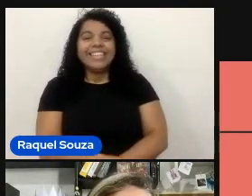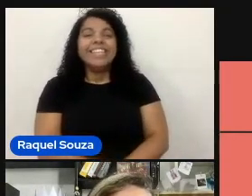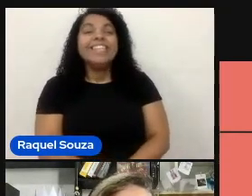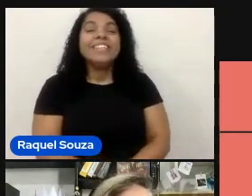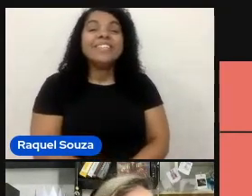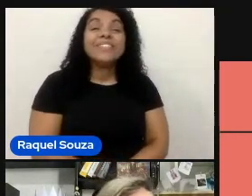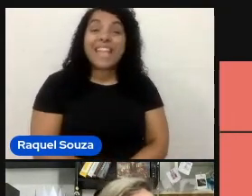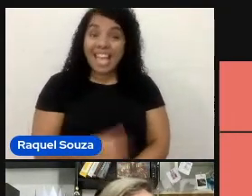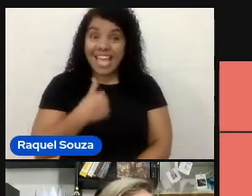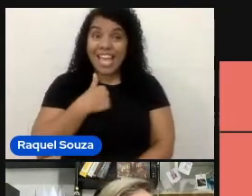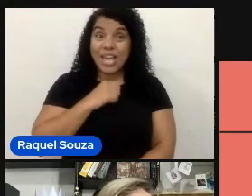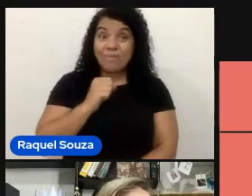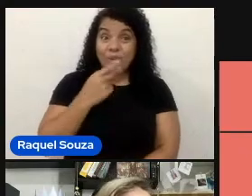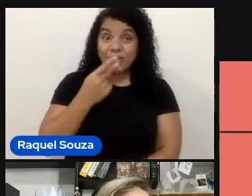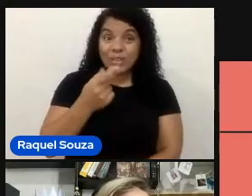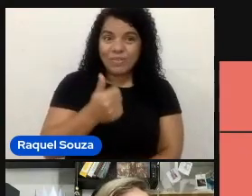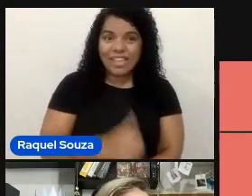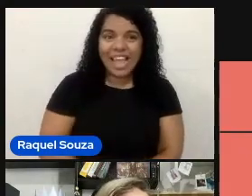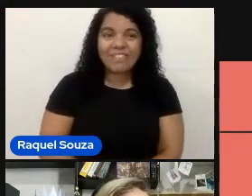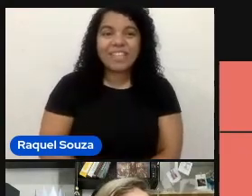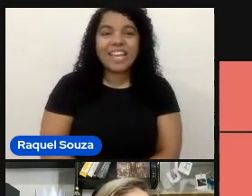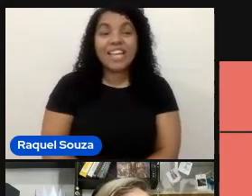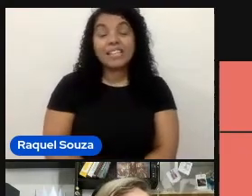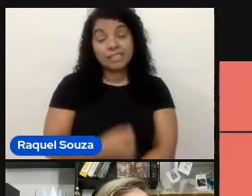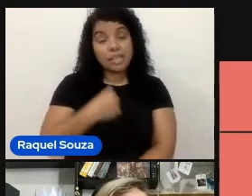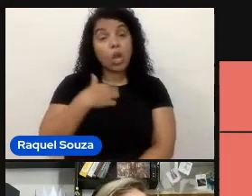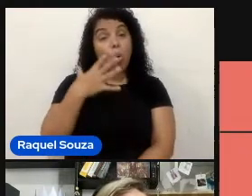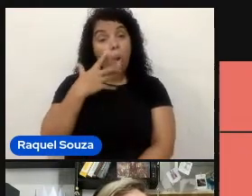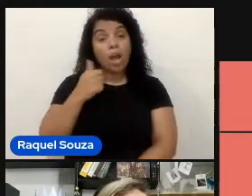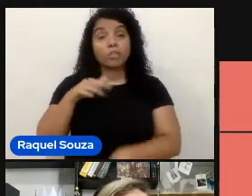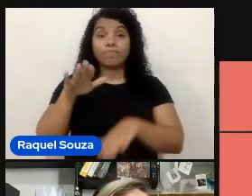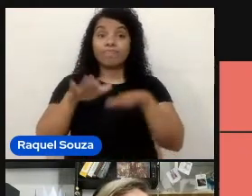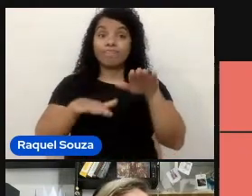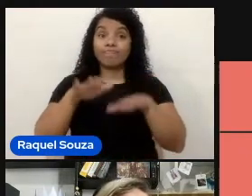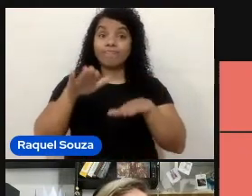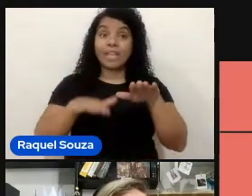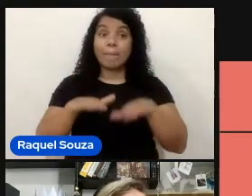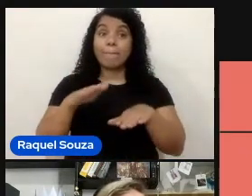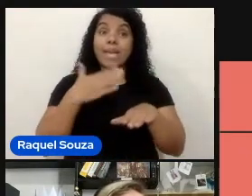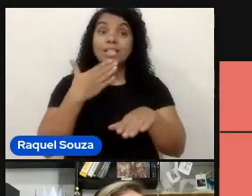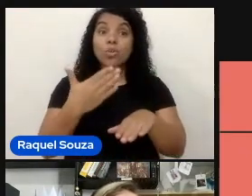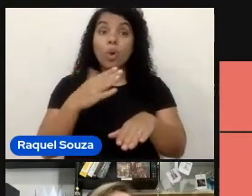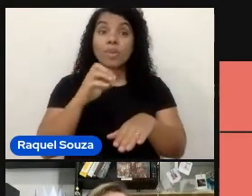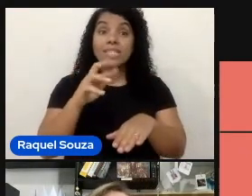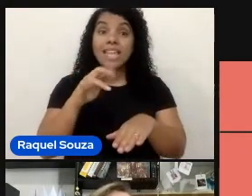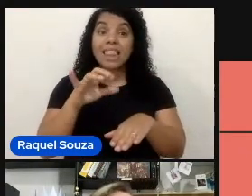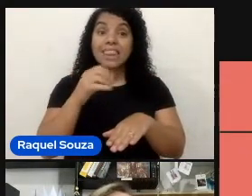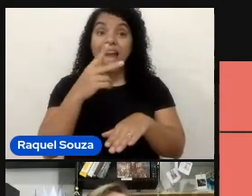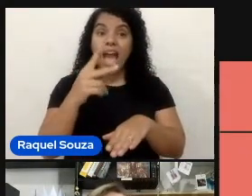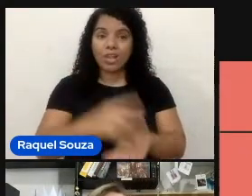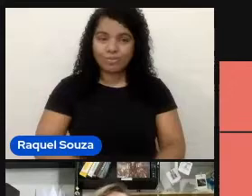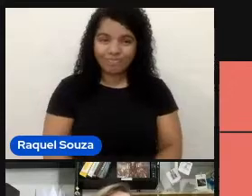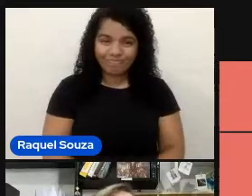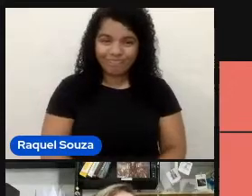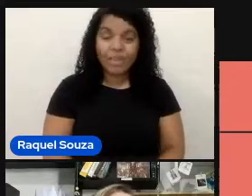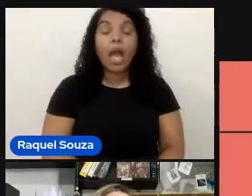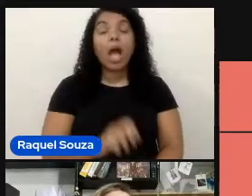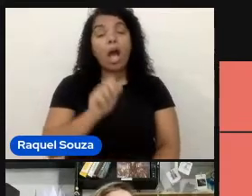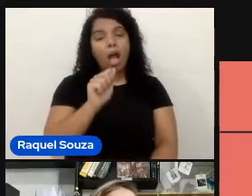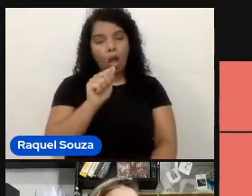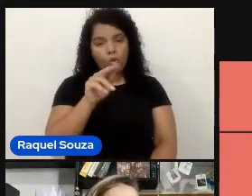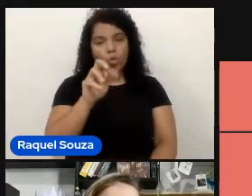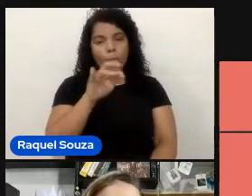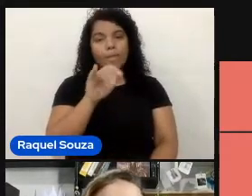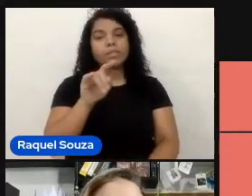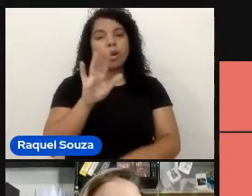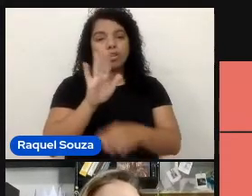Posso comentar, posso comentar. Eu acho que depende muito do cenário que você está vivendo. Então, a automação, ela ajuda muito